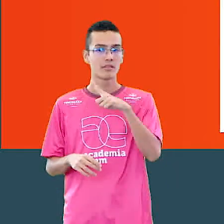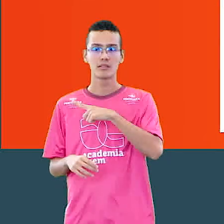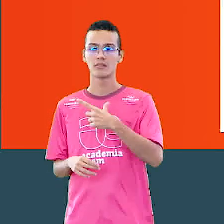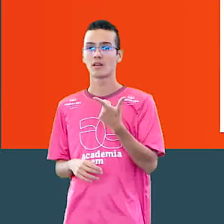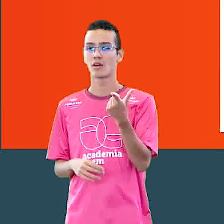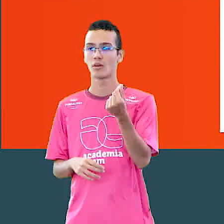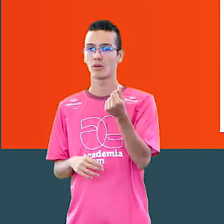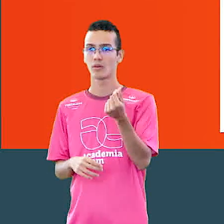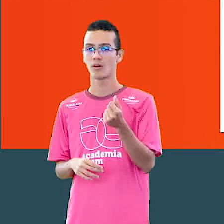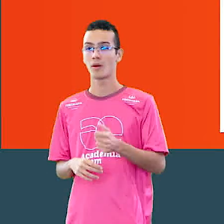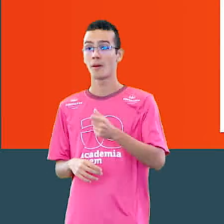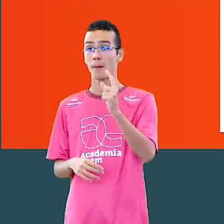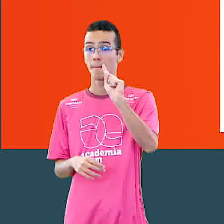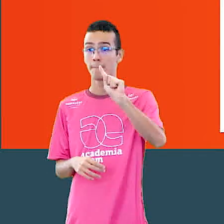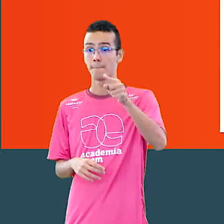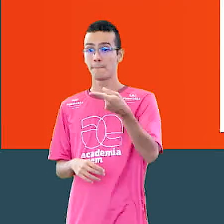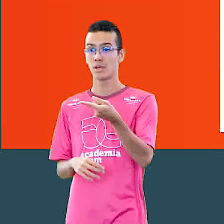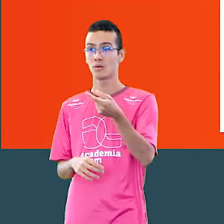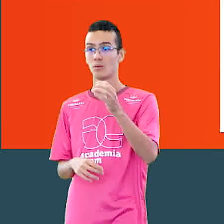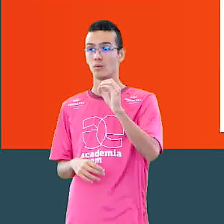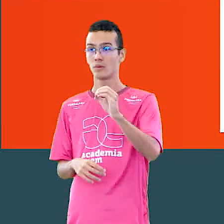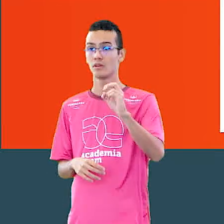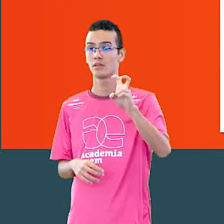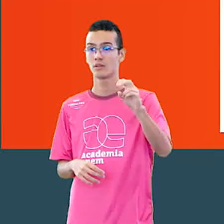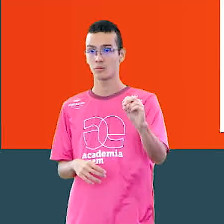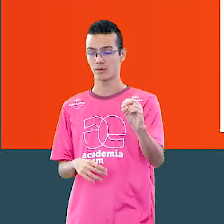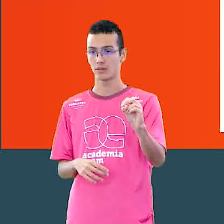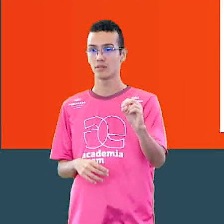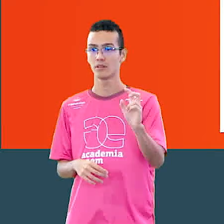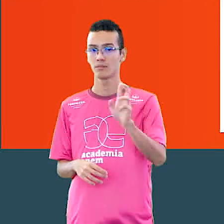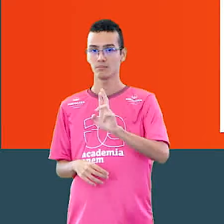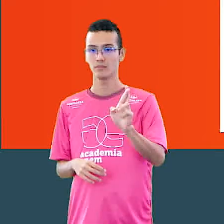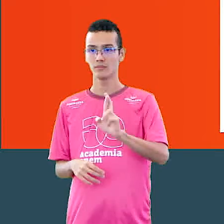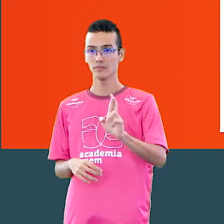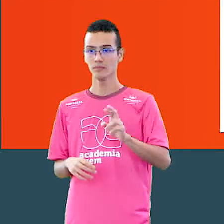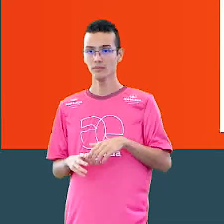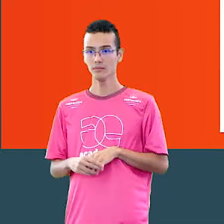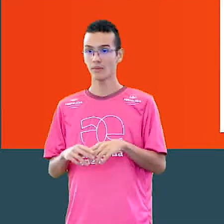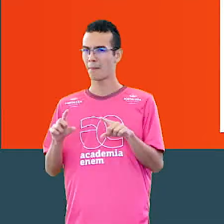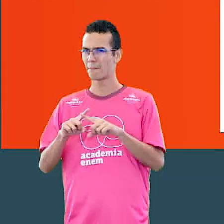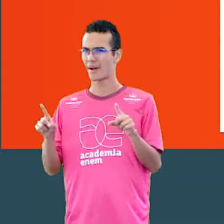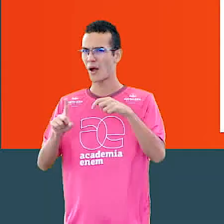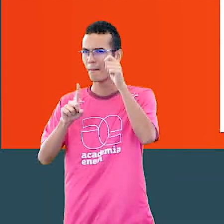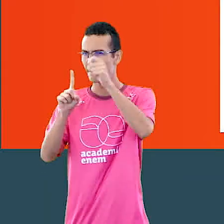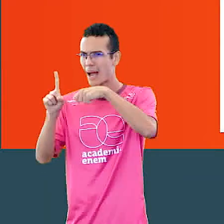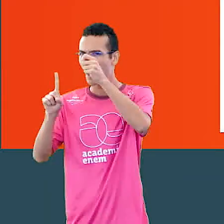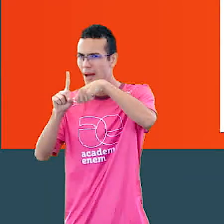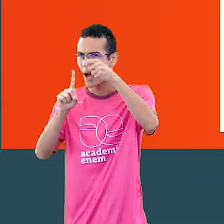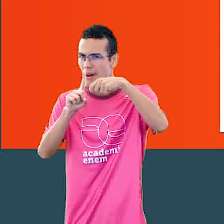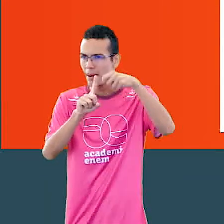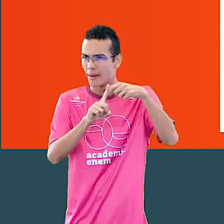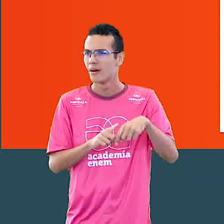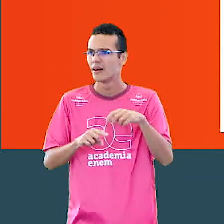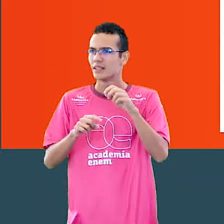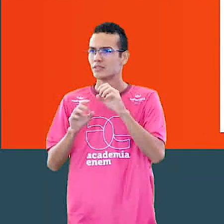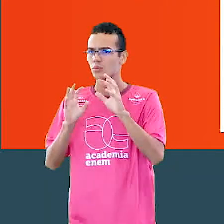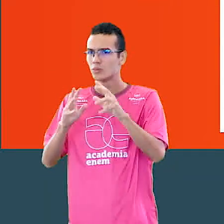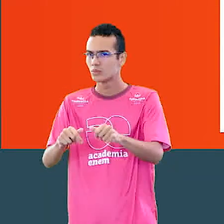de 1.050, só que é assim, não é 1.050 todo mês direto, não, é assim. O que é que